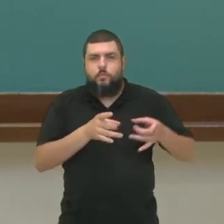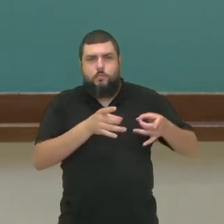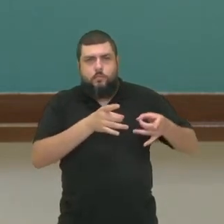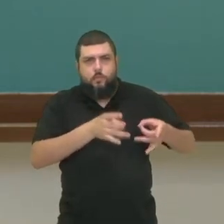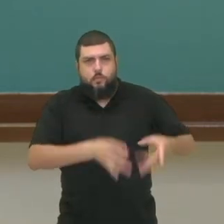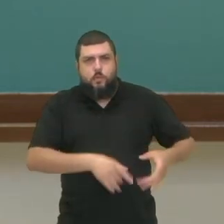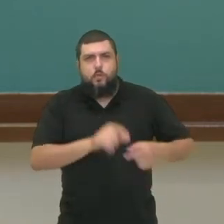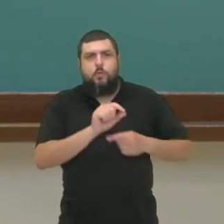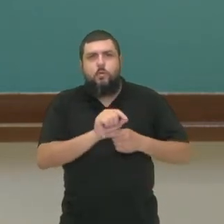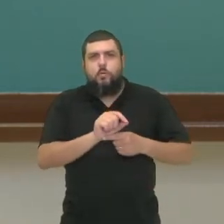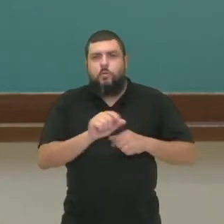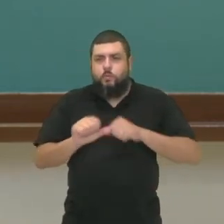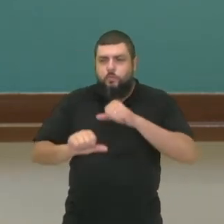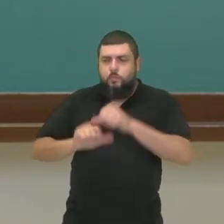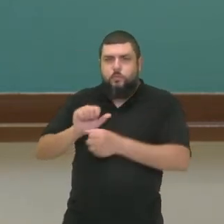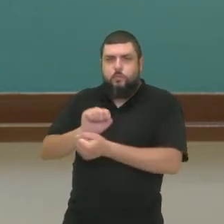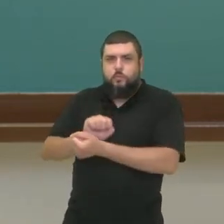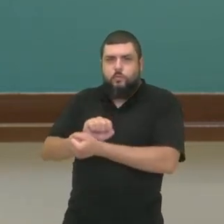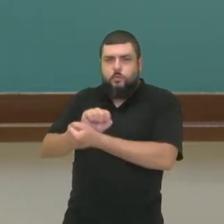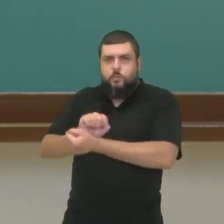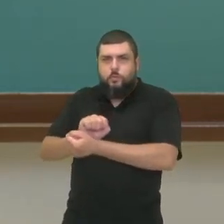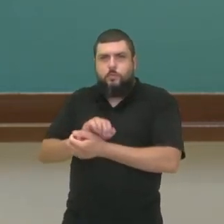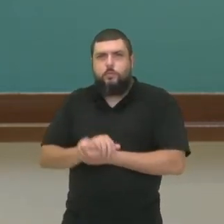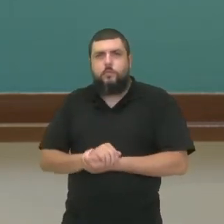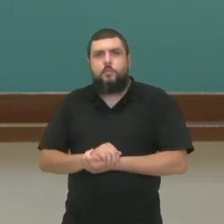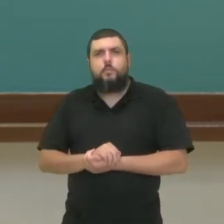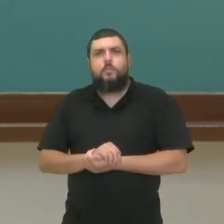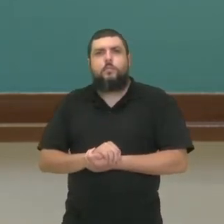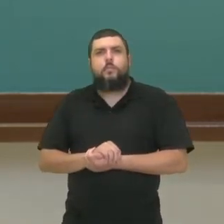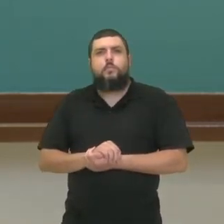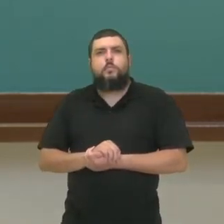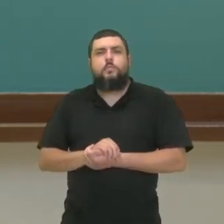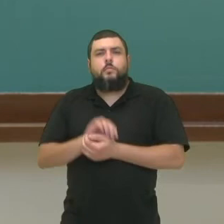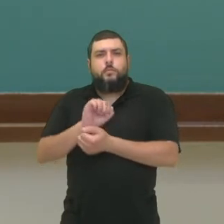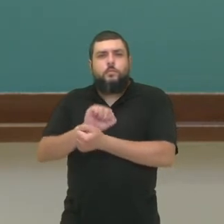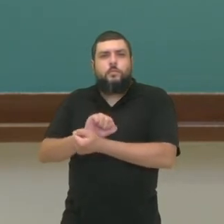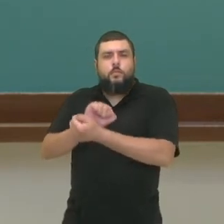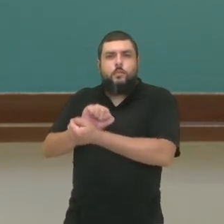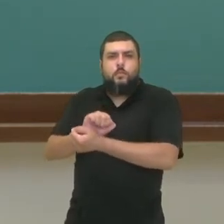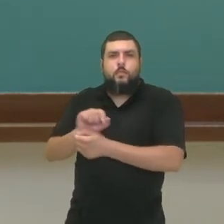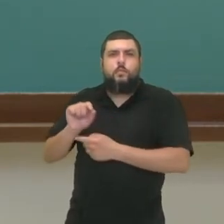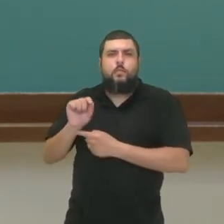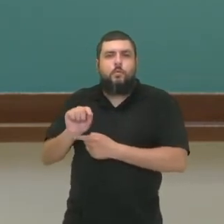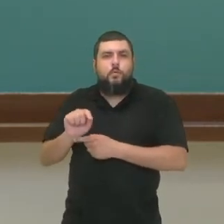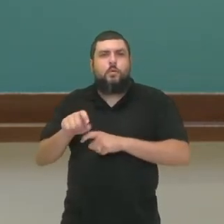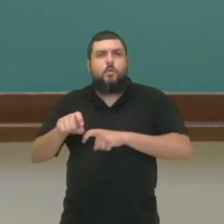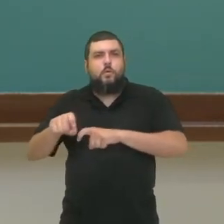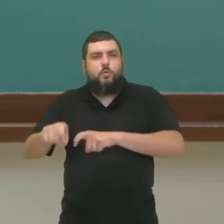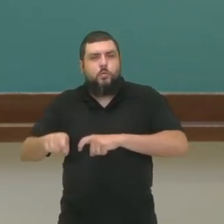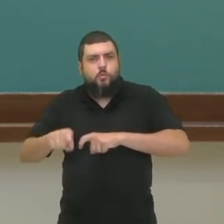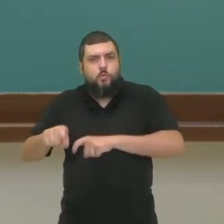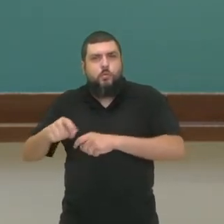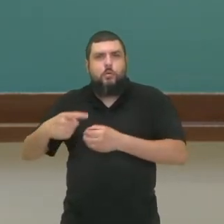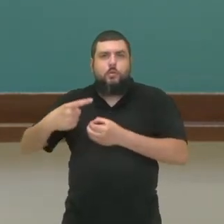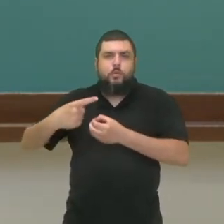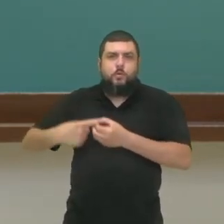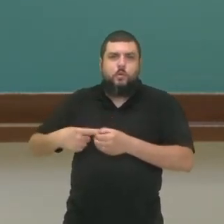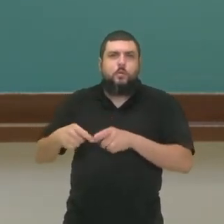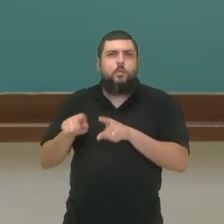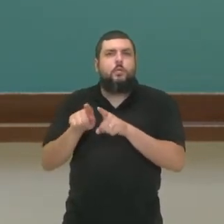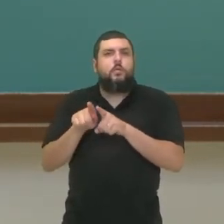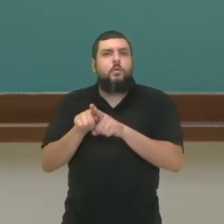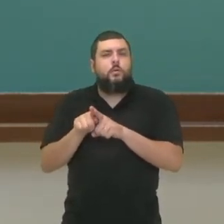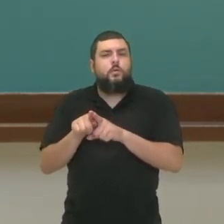transformados em escravizados. Escravizados que podiam ser usados para tudo, se trabalhar na agricultura, na cidade e também nas